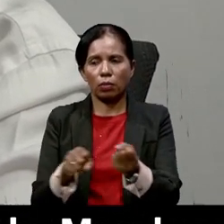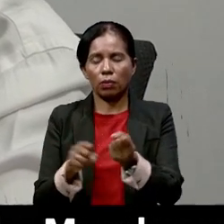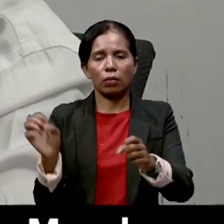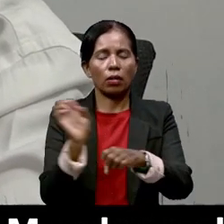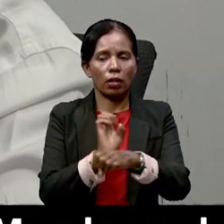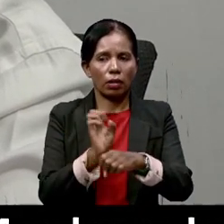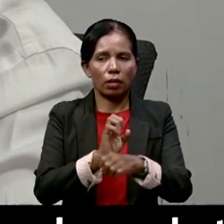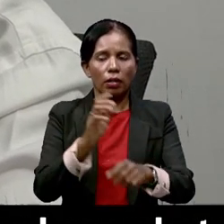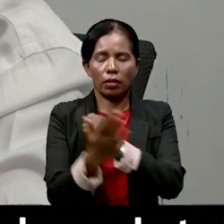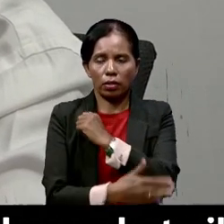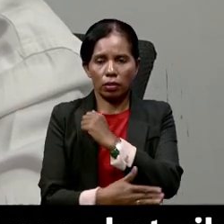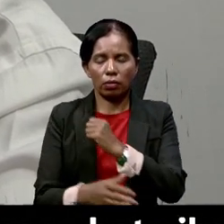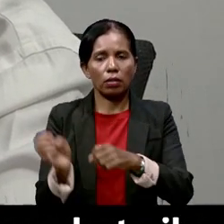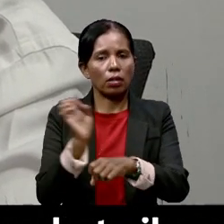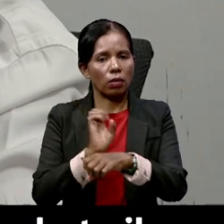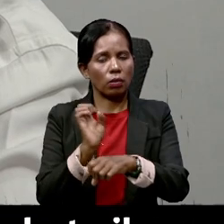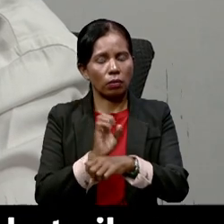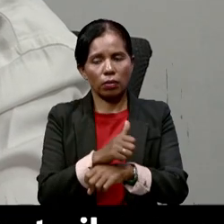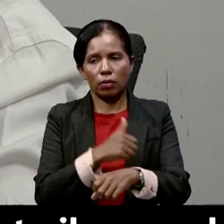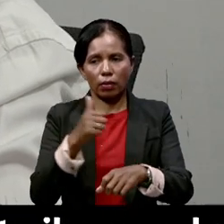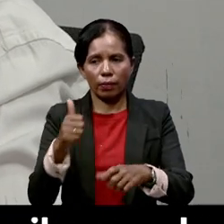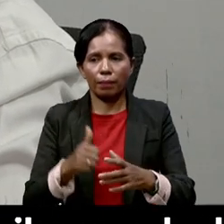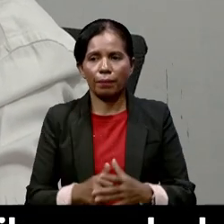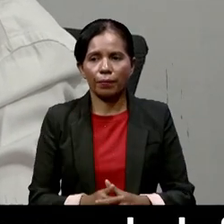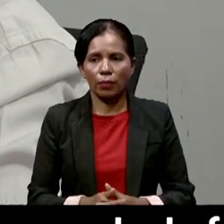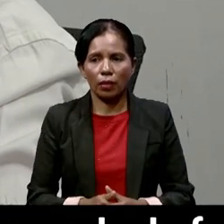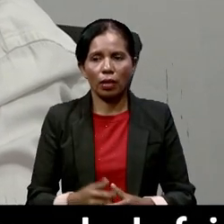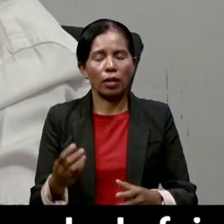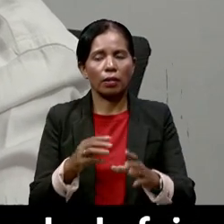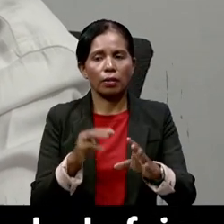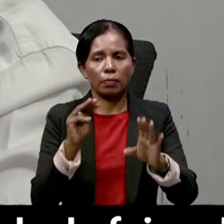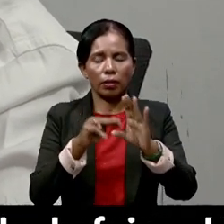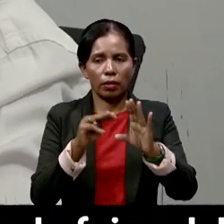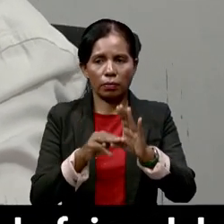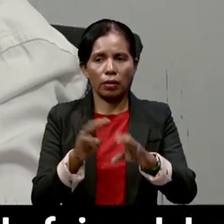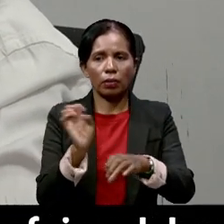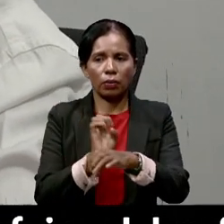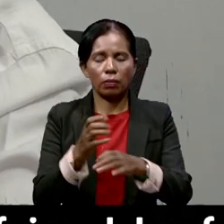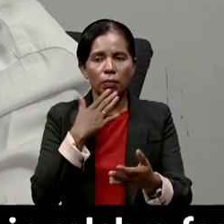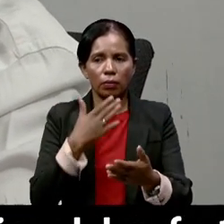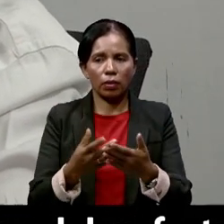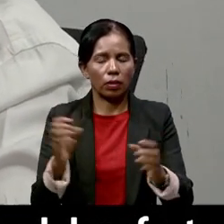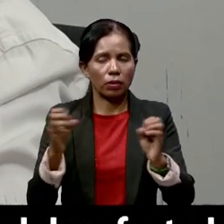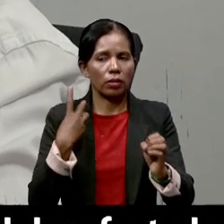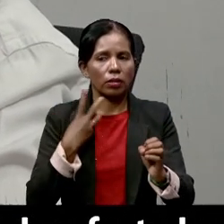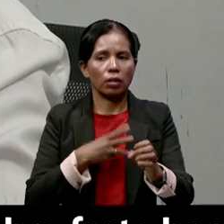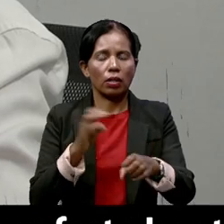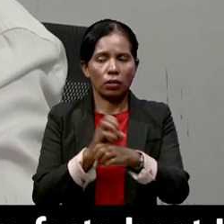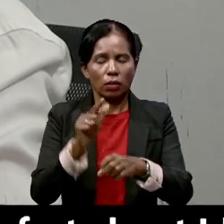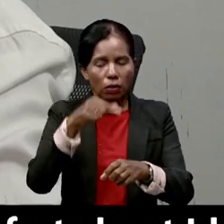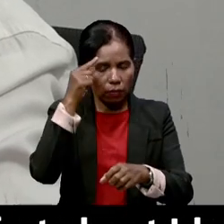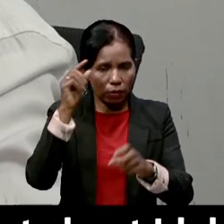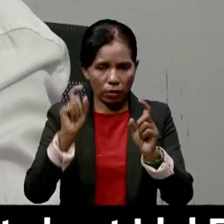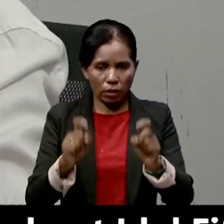va contribuir ba emania a estor ba emania mercado, de emania economia media klaus itenia economia media. Anta o governo tem que